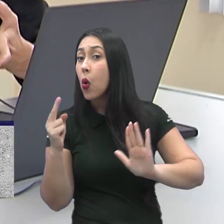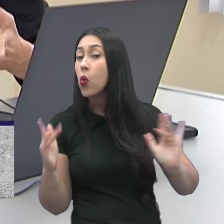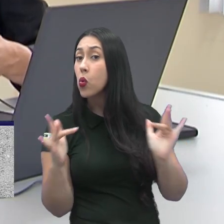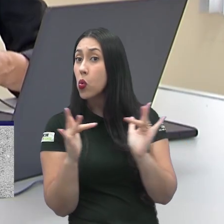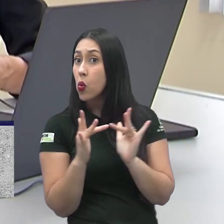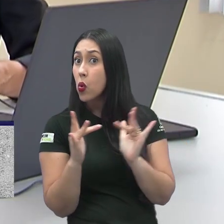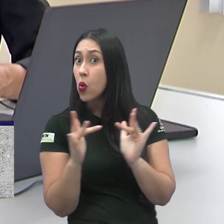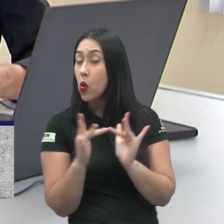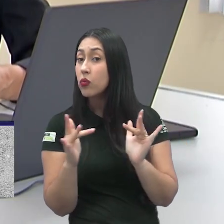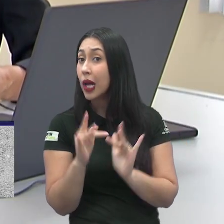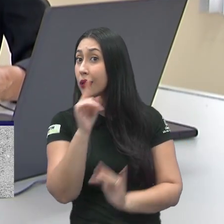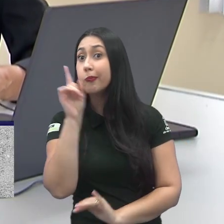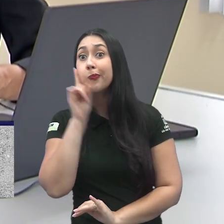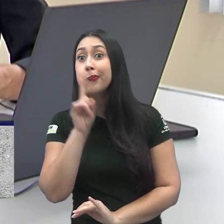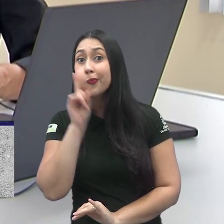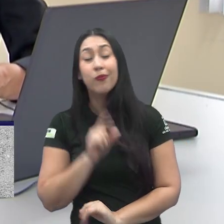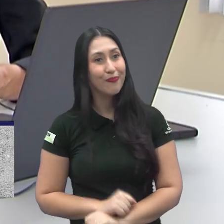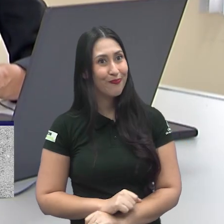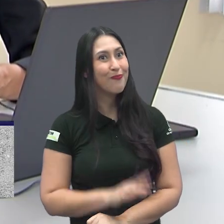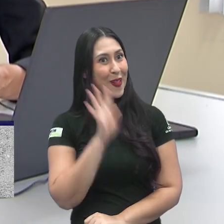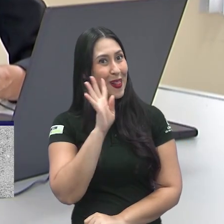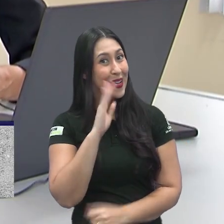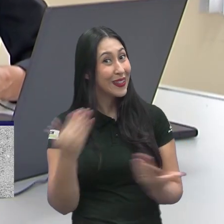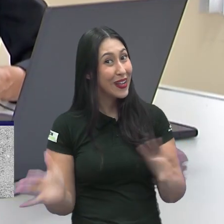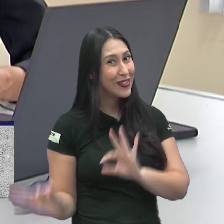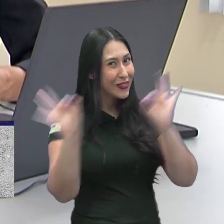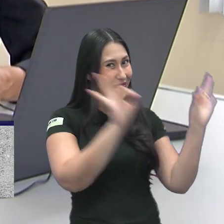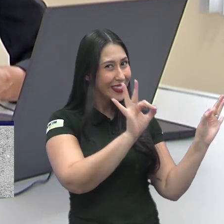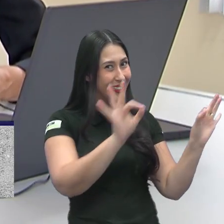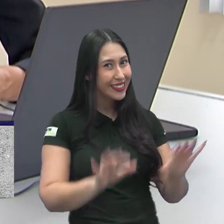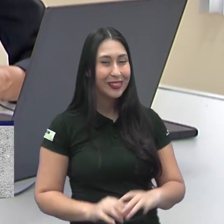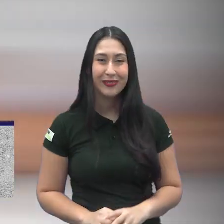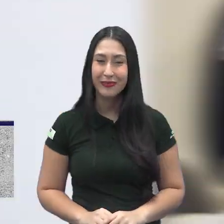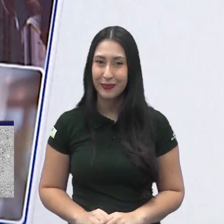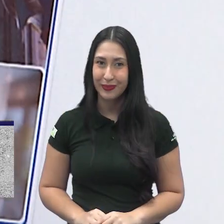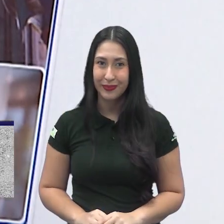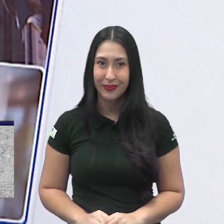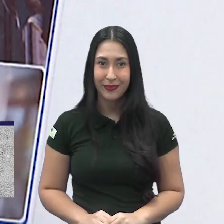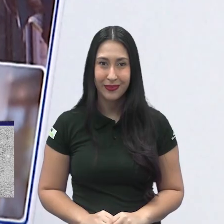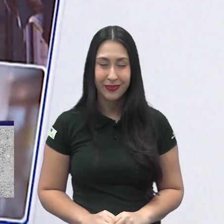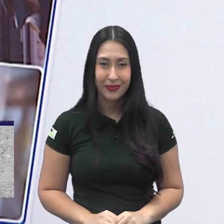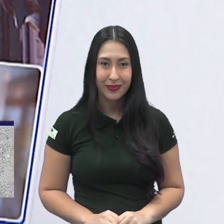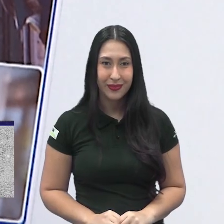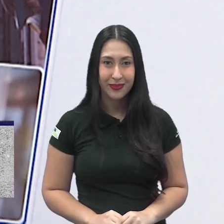com o exportador nos Estados Unidos. Show de bola, então acompanha aí.